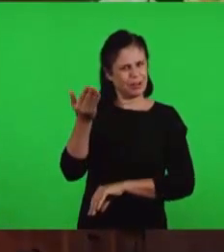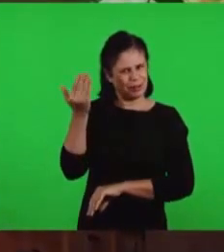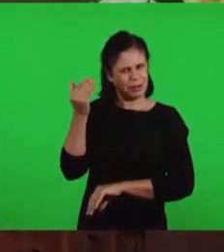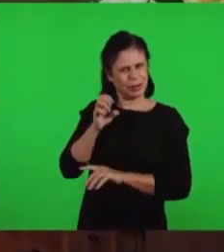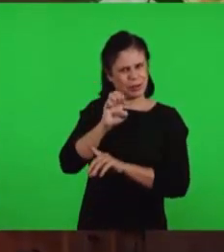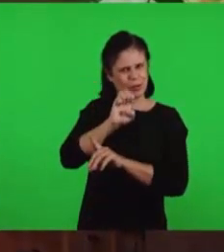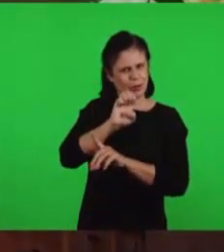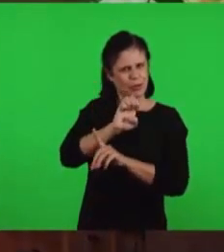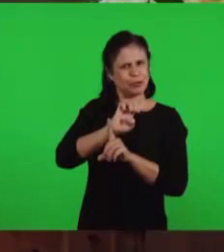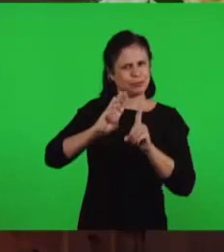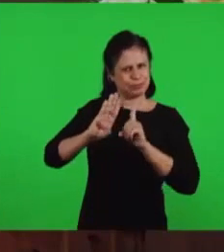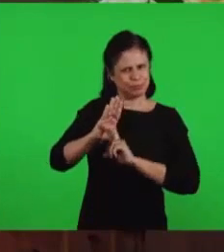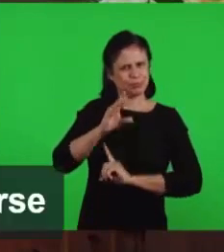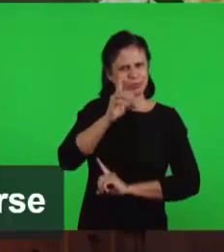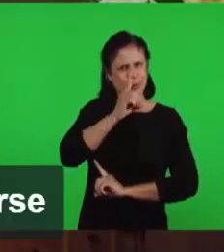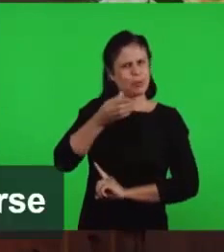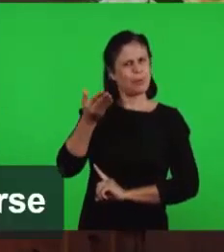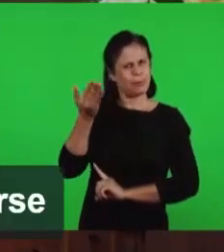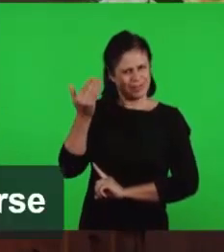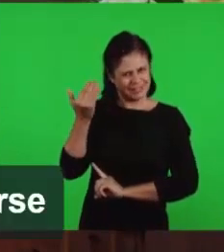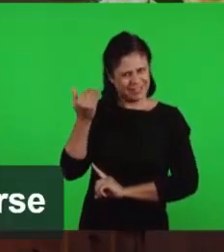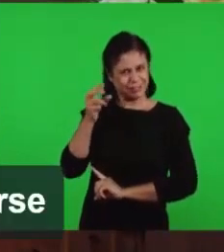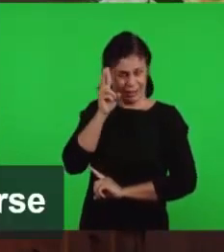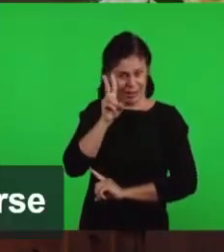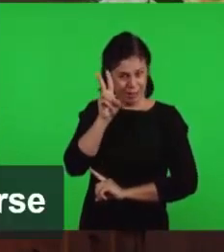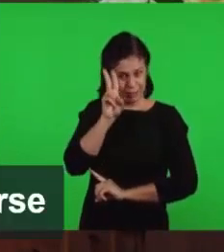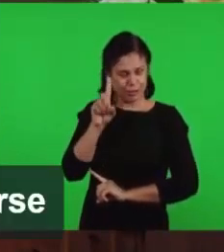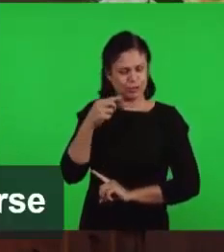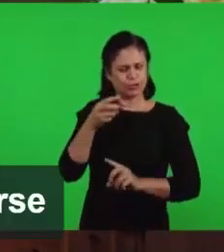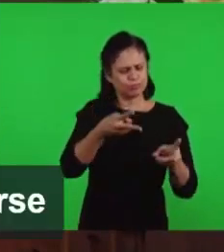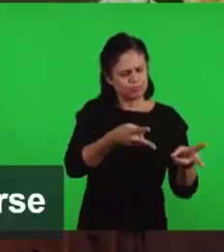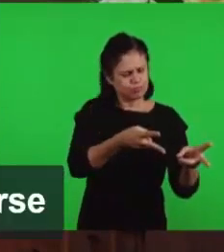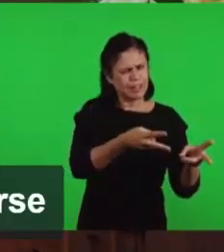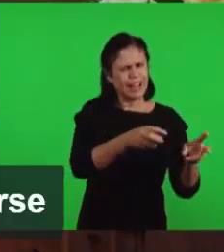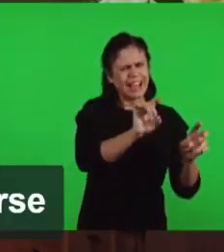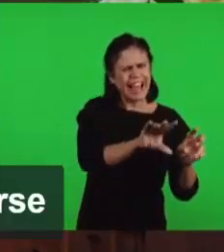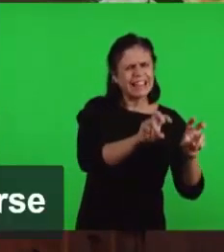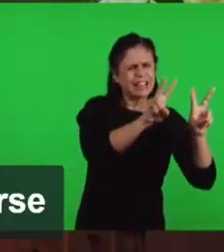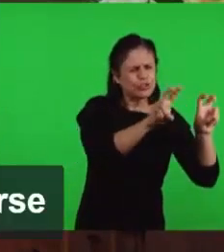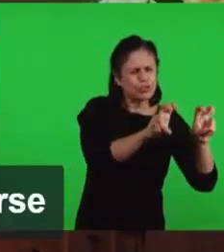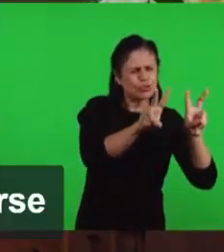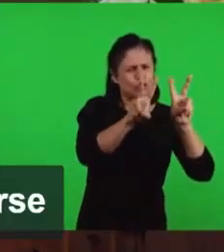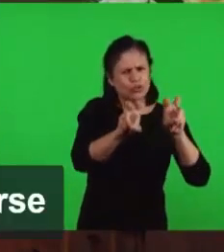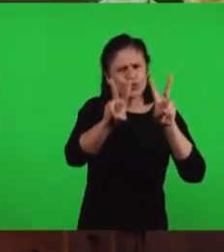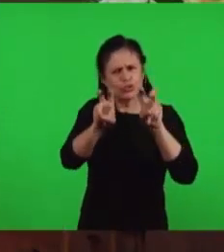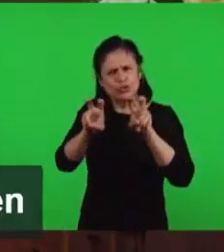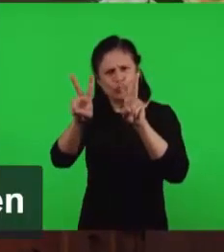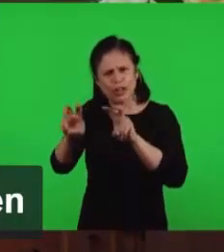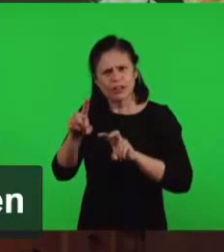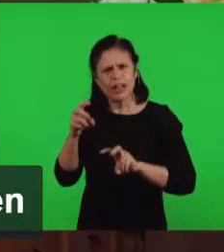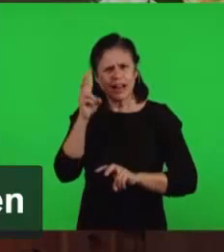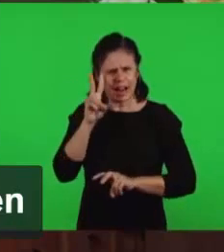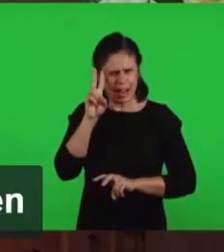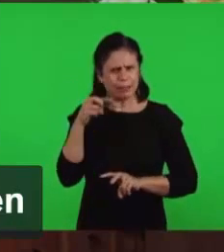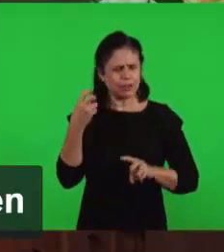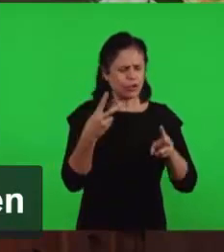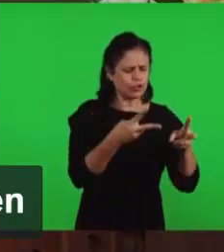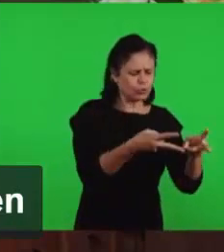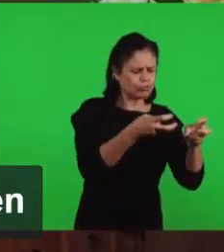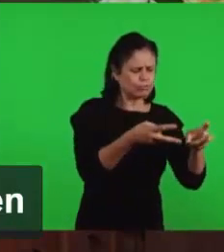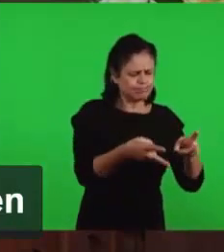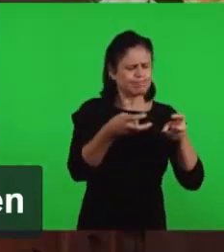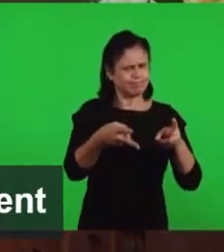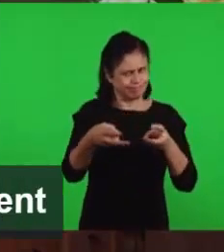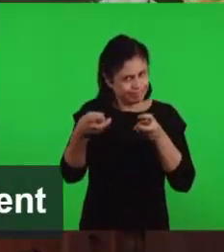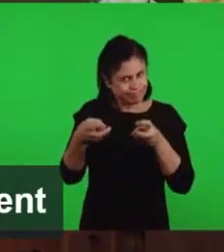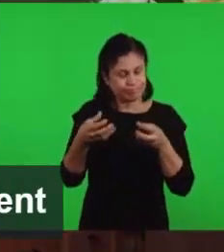então ali chegamos a uma a uma identificação de cada assunto em cada Versículo conforme foi colocada ali para